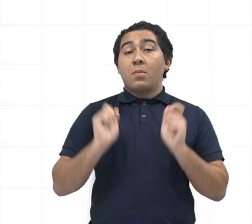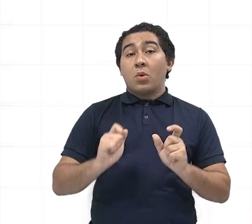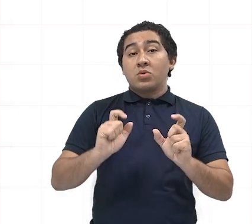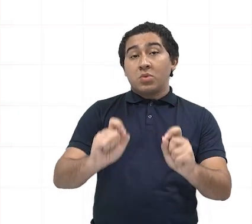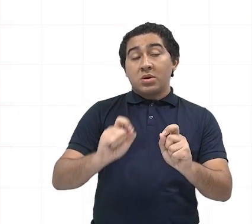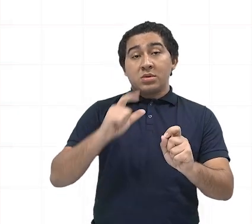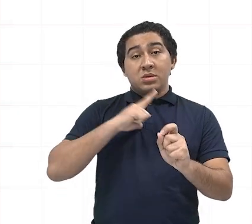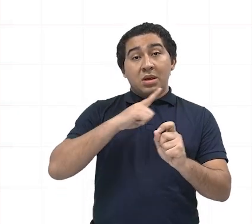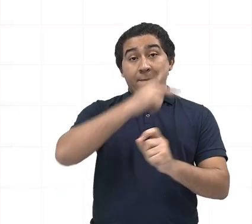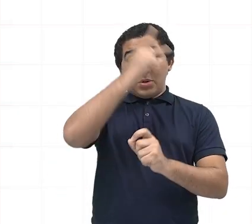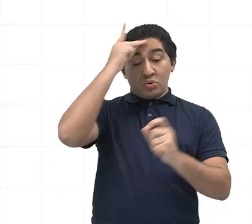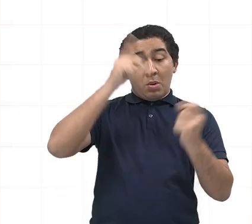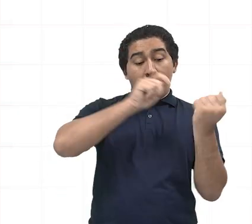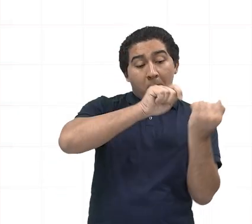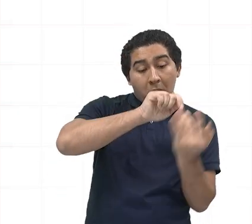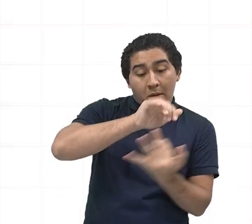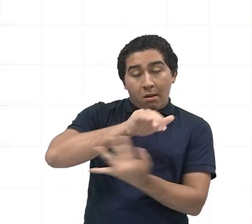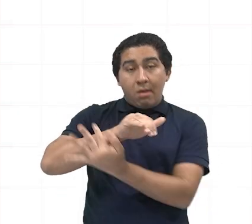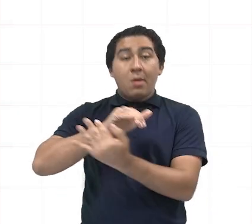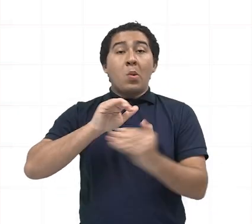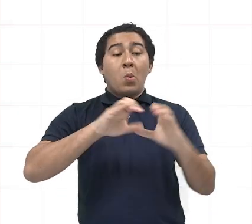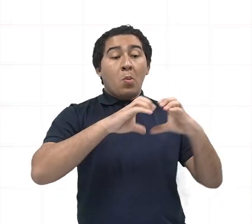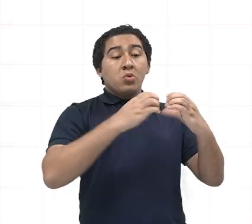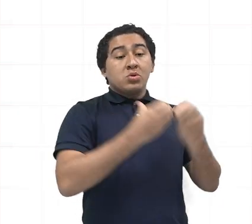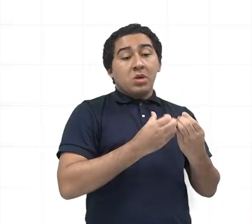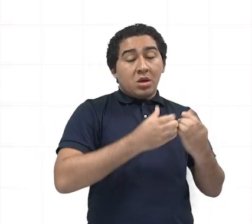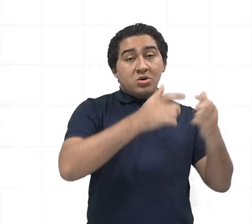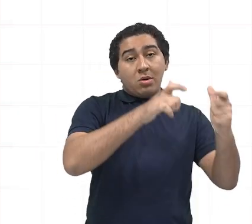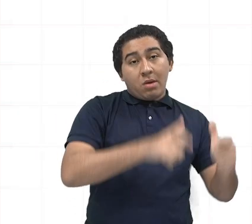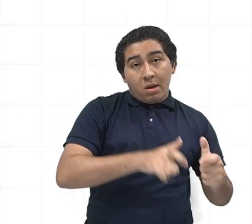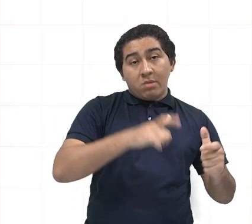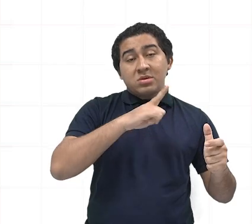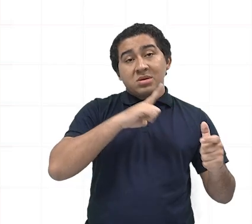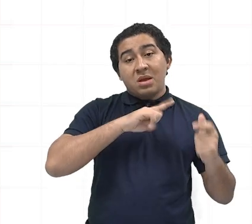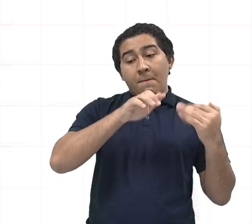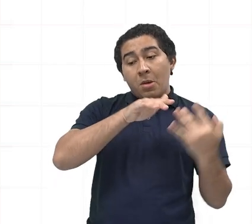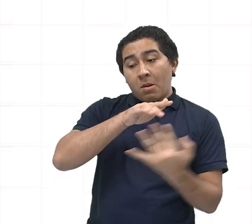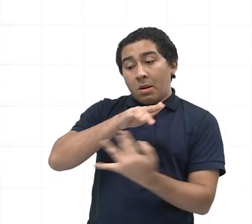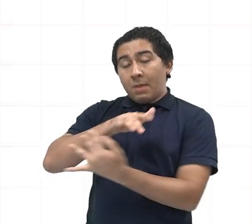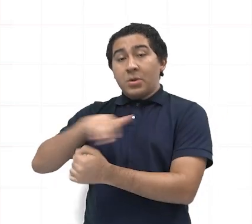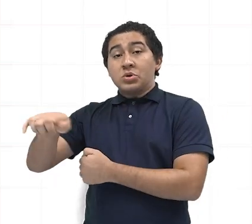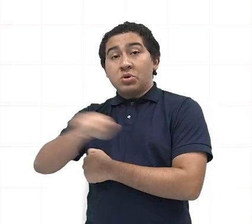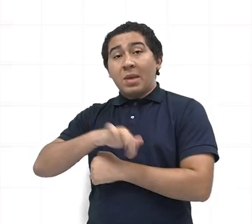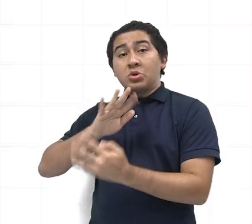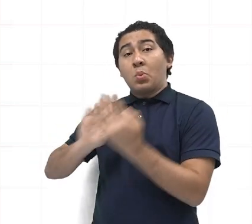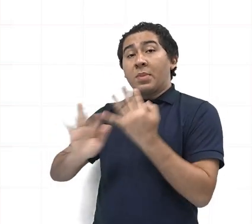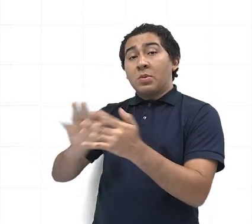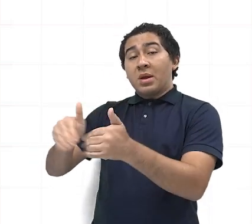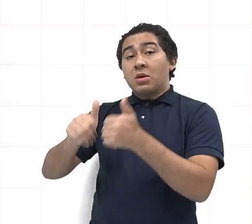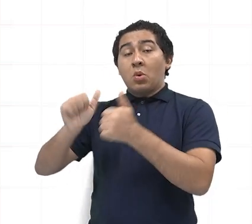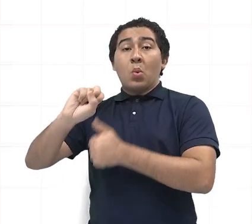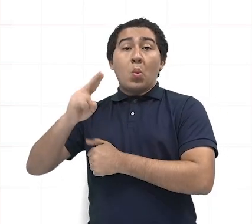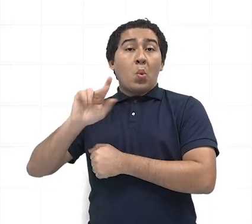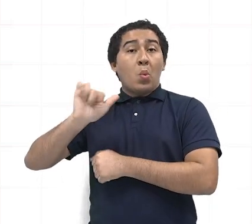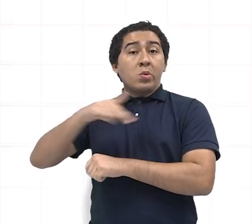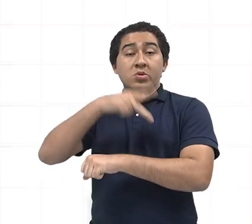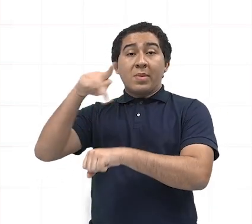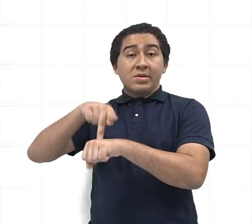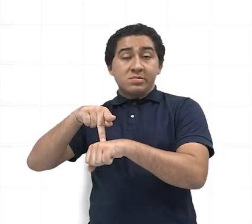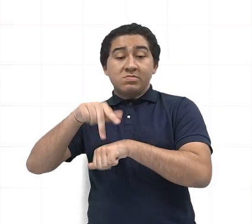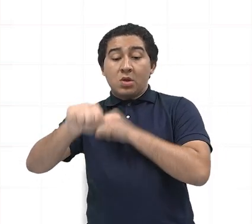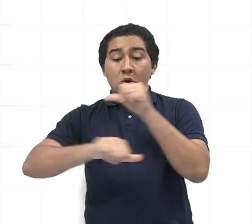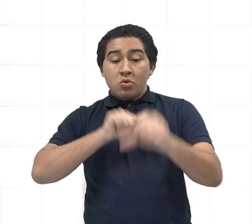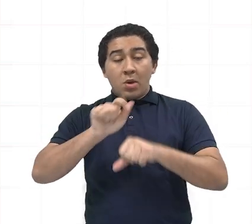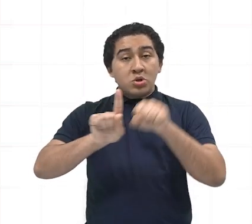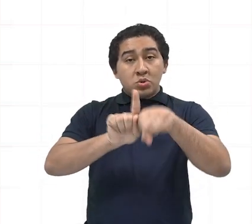impulsionar a migração de pessoas das comunidades locais para centros urbanos ou outros países, alterando a estrutura social e